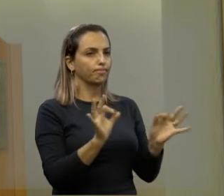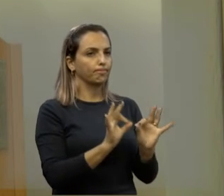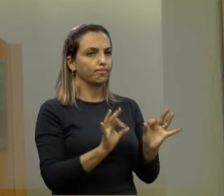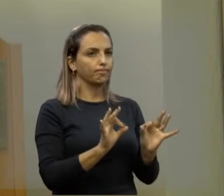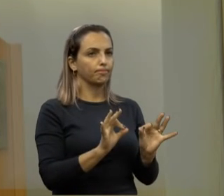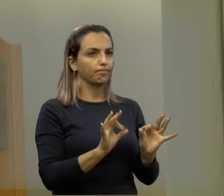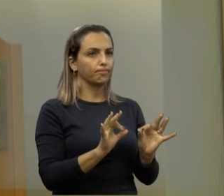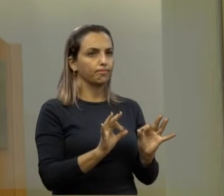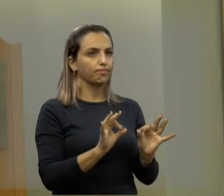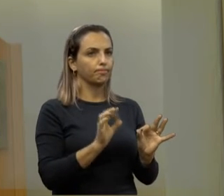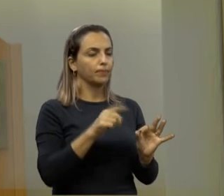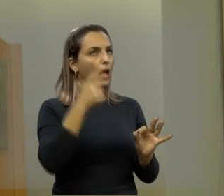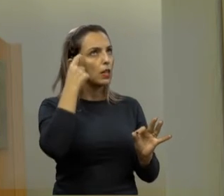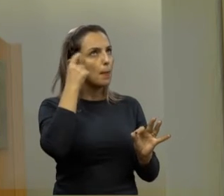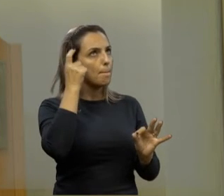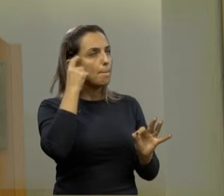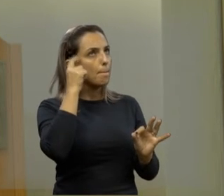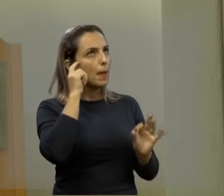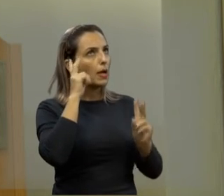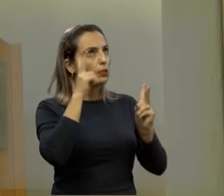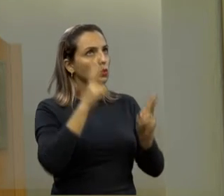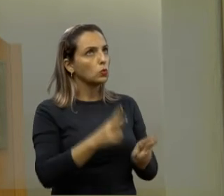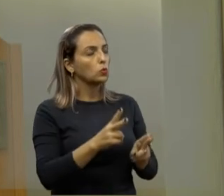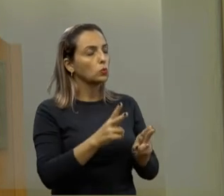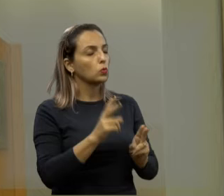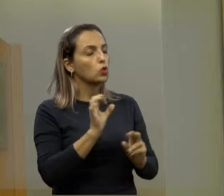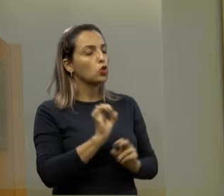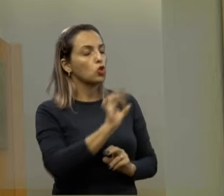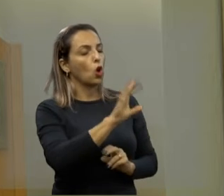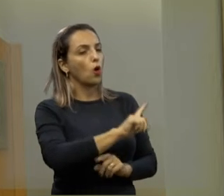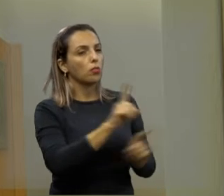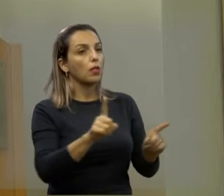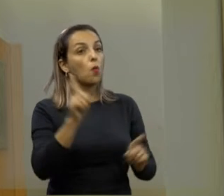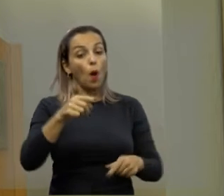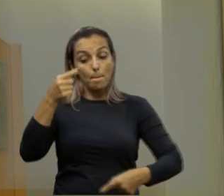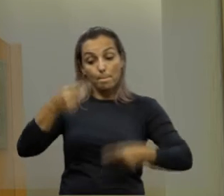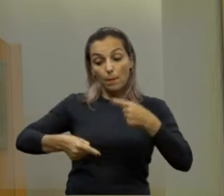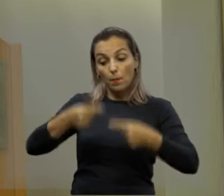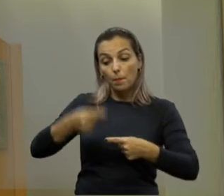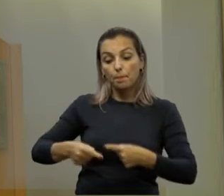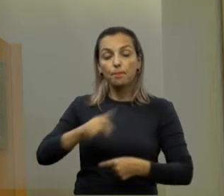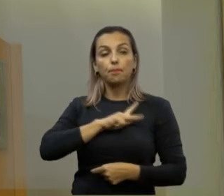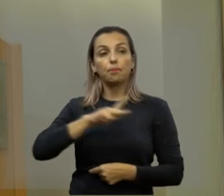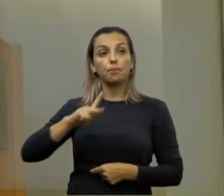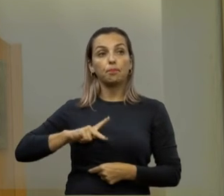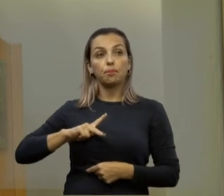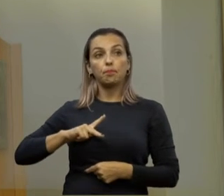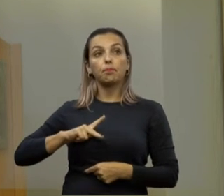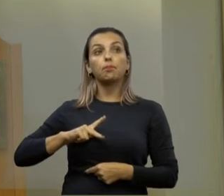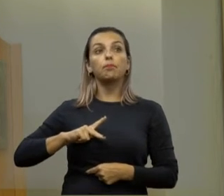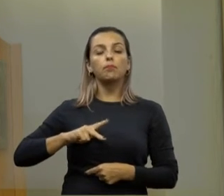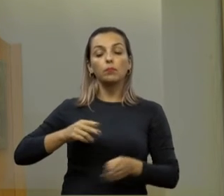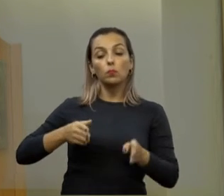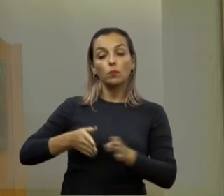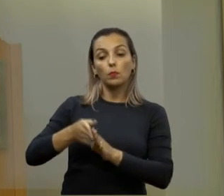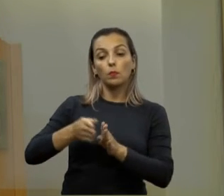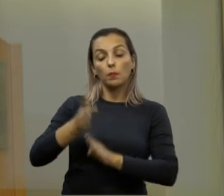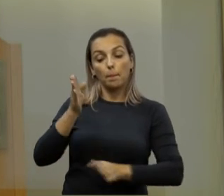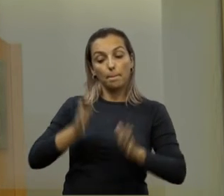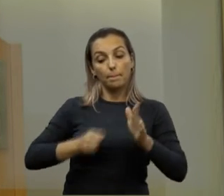pensa da sua cabeça a única e como é que se dará às políticas públicas para condução de um